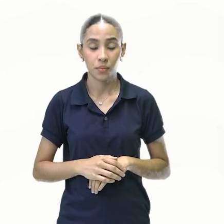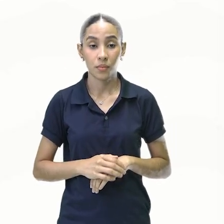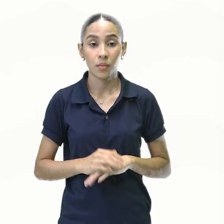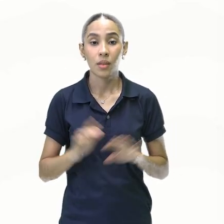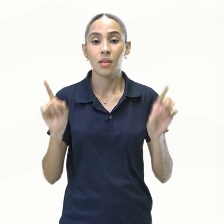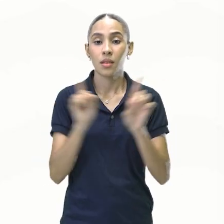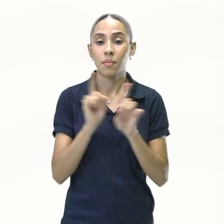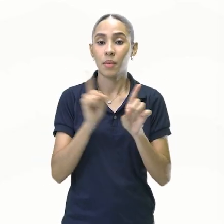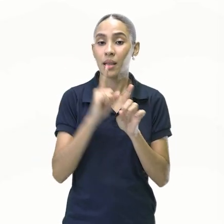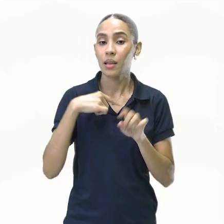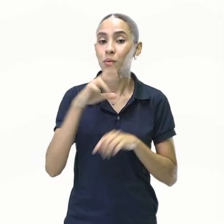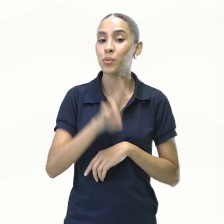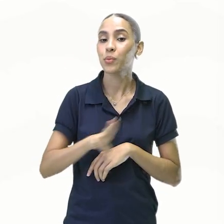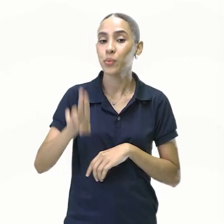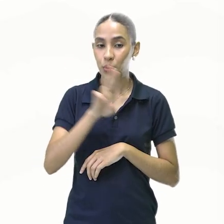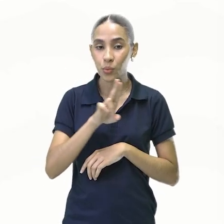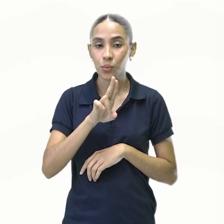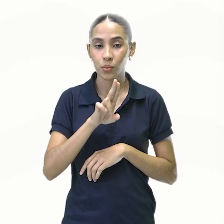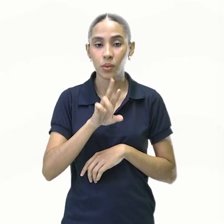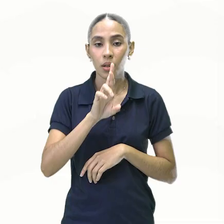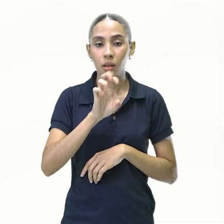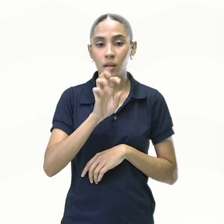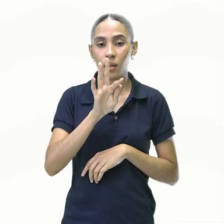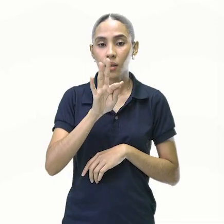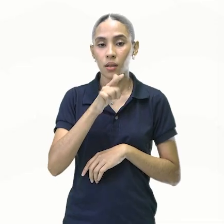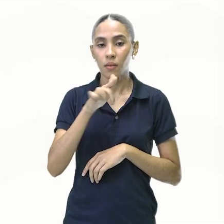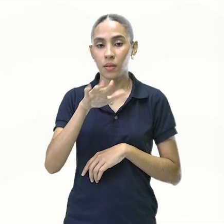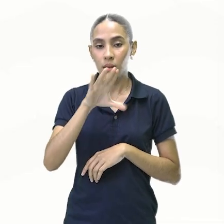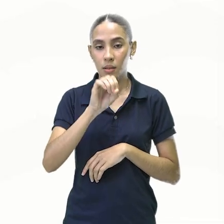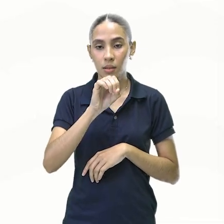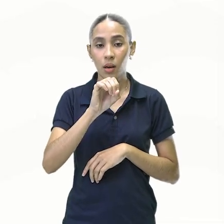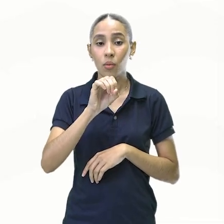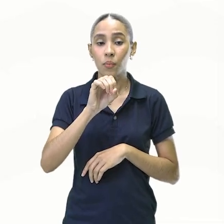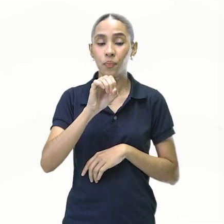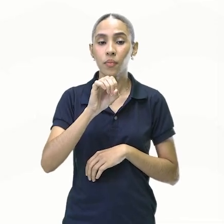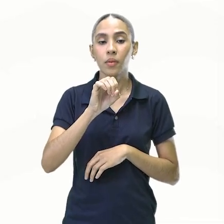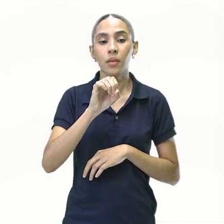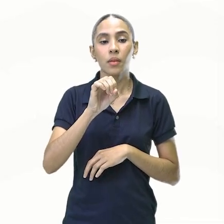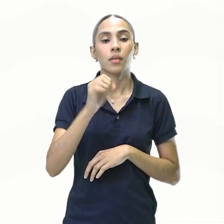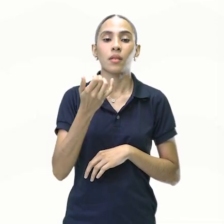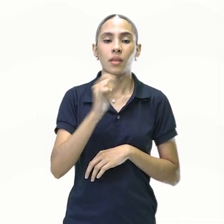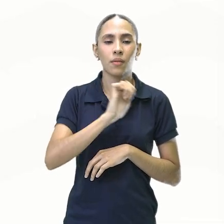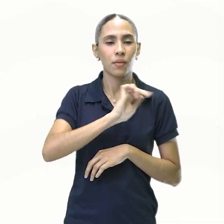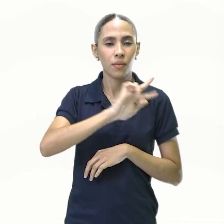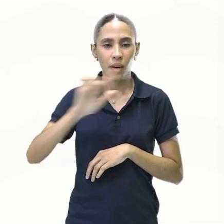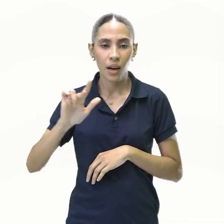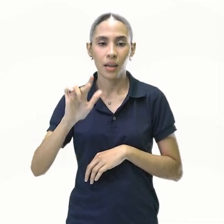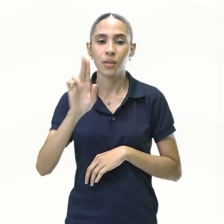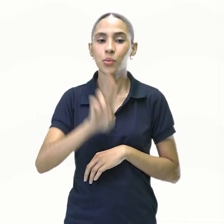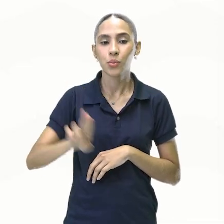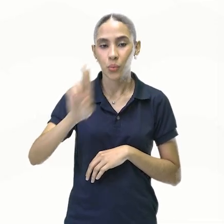as aplicações, né, da reflexão. A reflexão da luz tem diversas aplicações